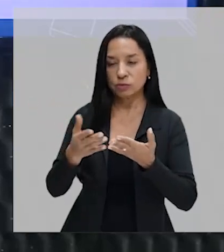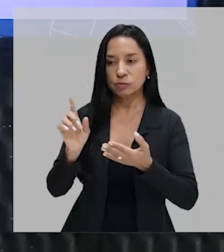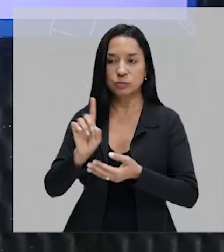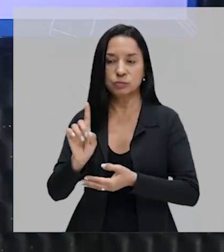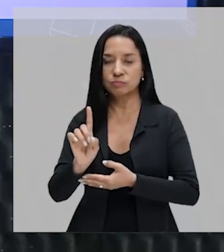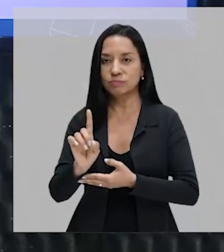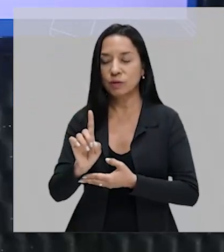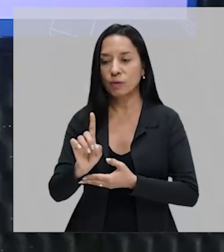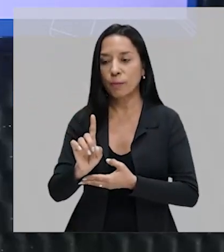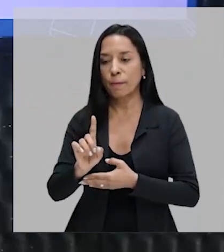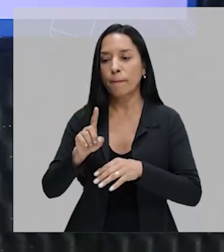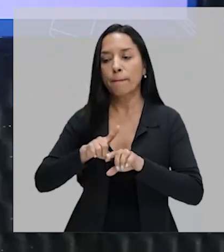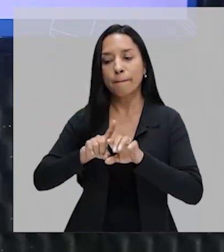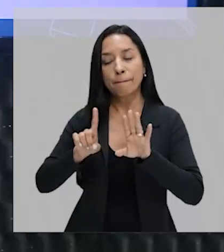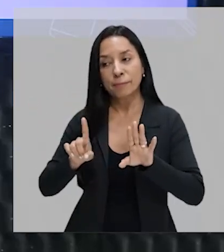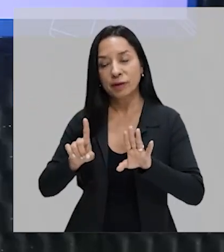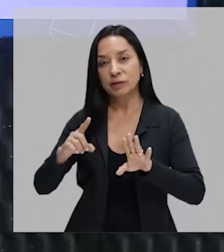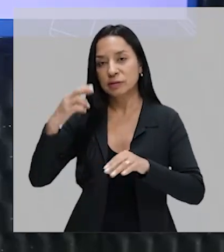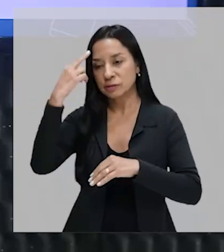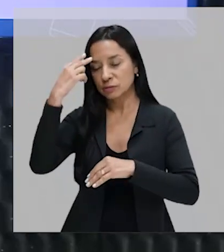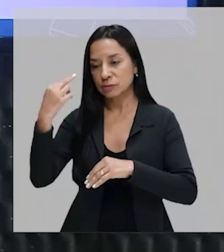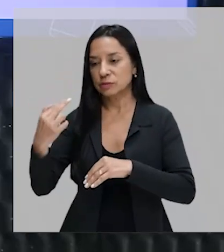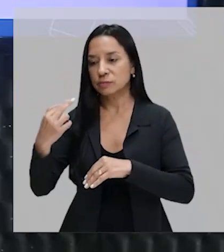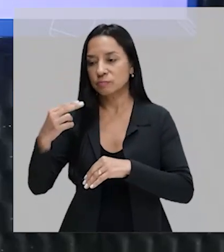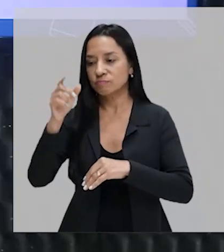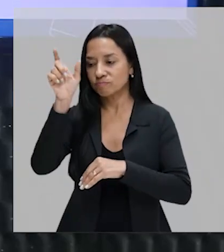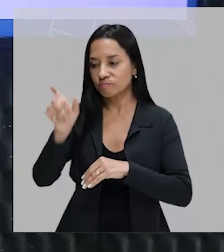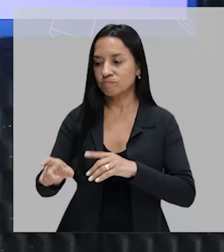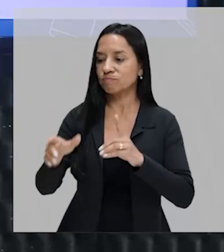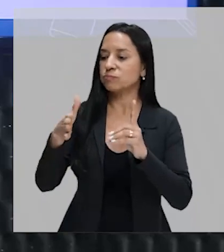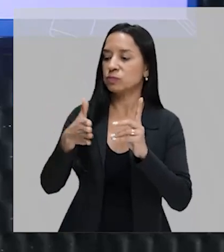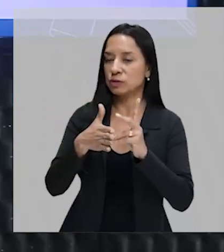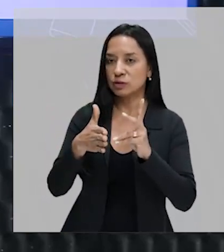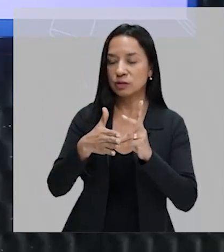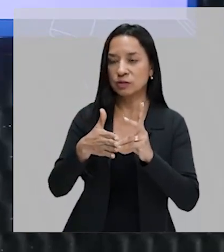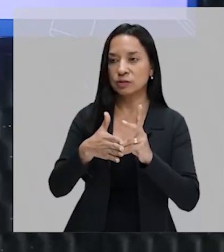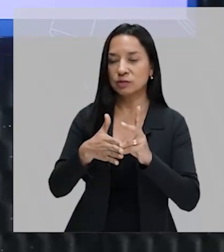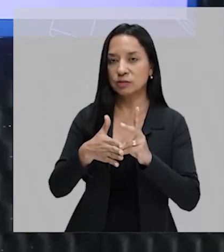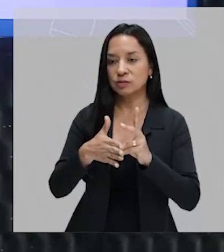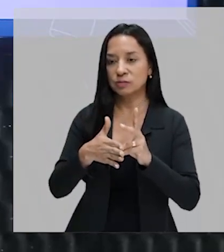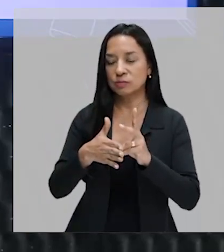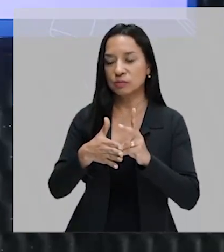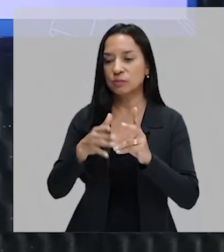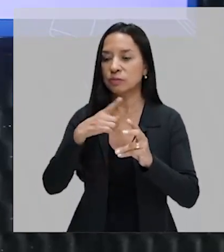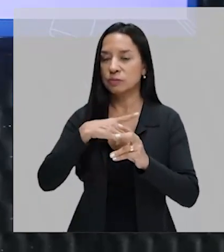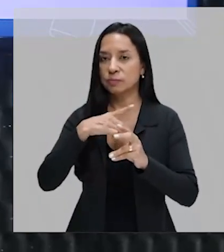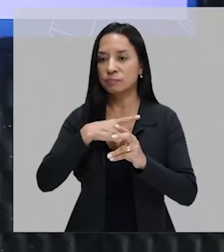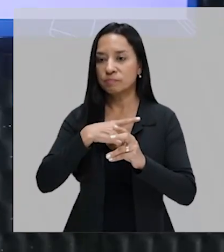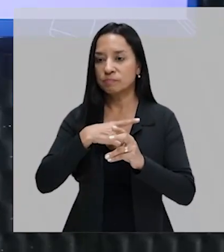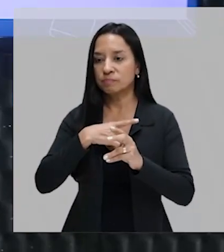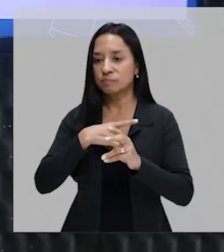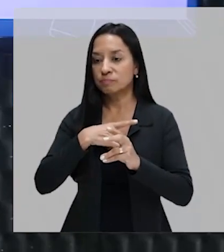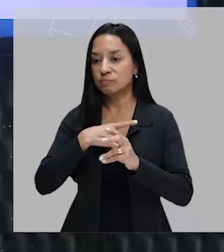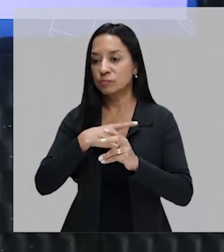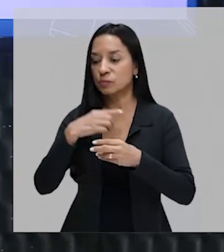que historicamente ser índio, acima de tudo, é ter uma